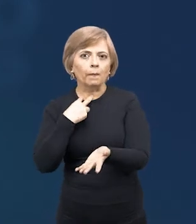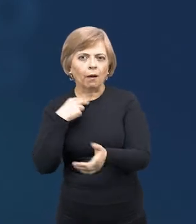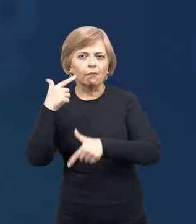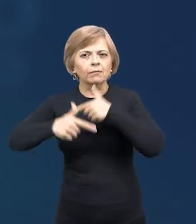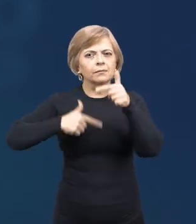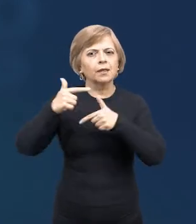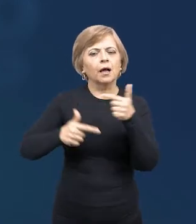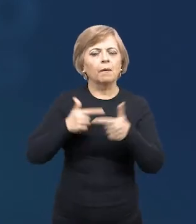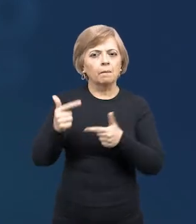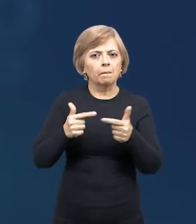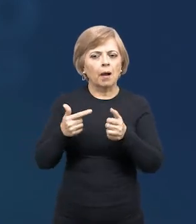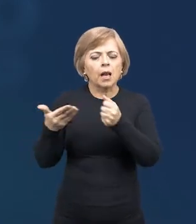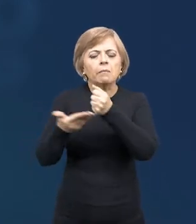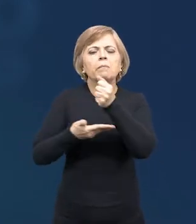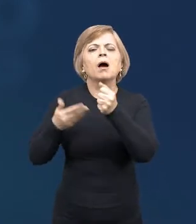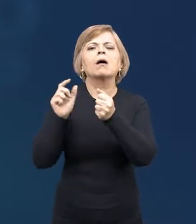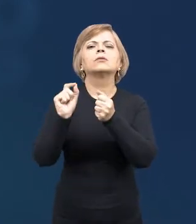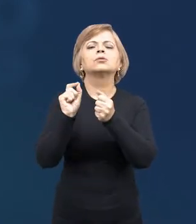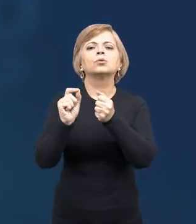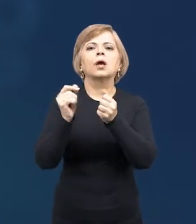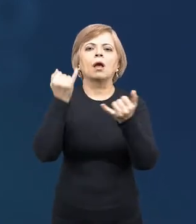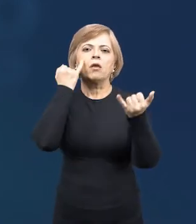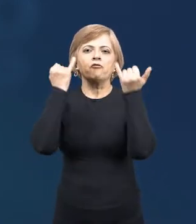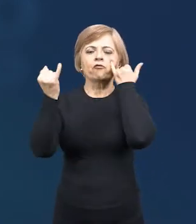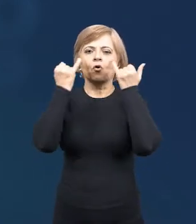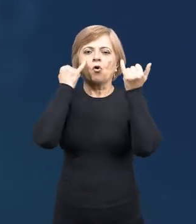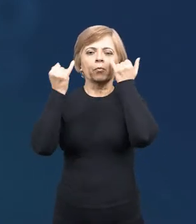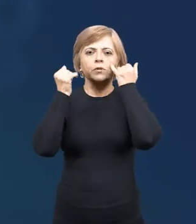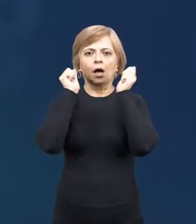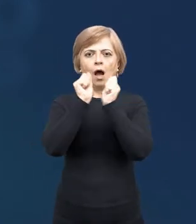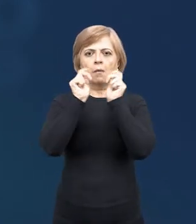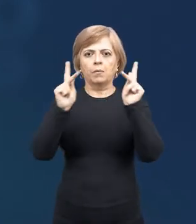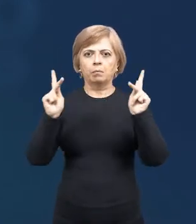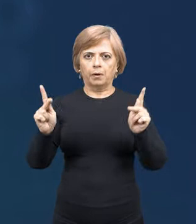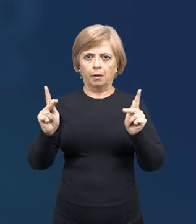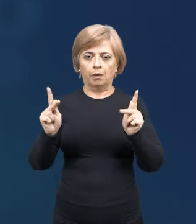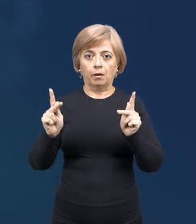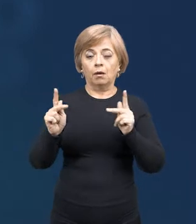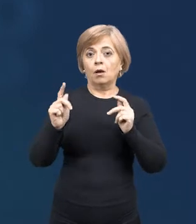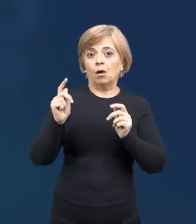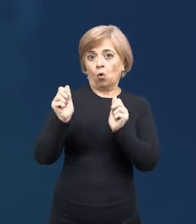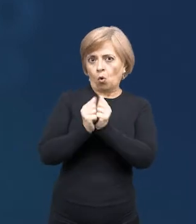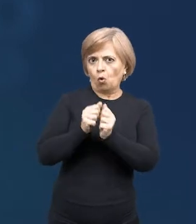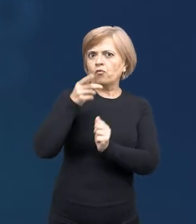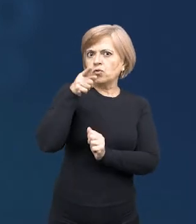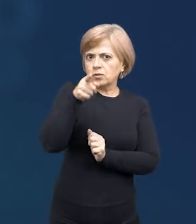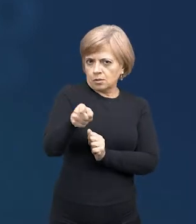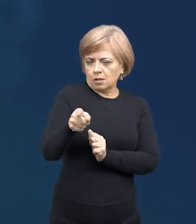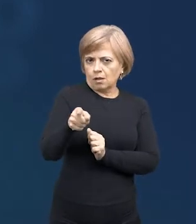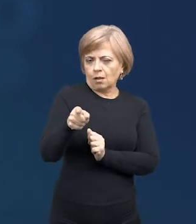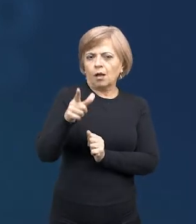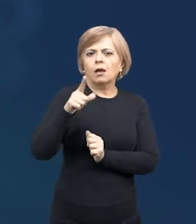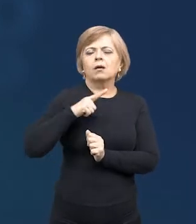base nas informações recebidas através do aplicativo Com Você, criado em parceria